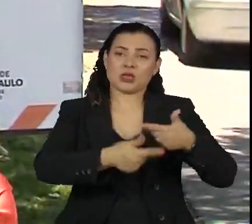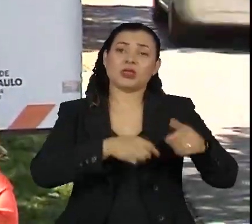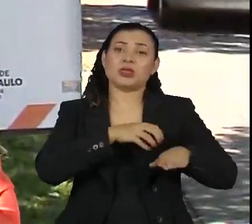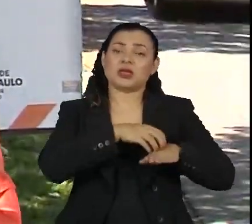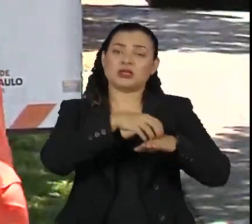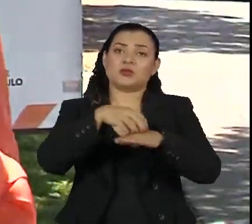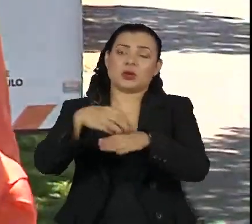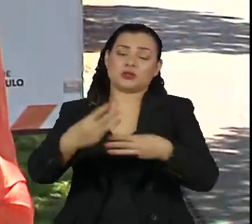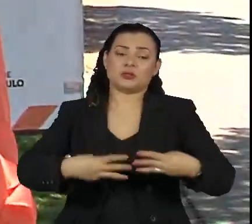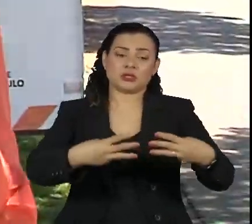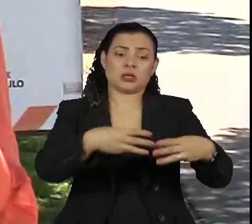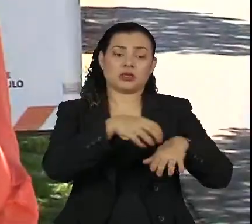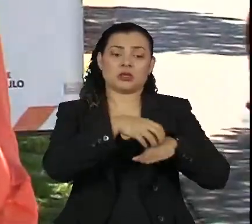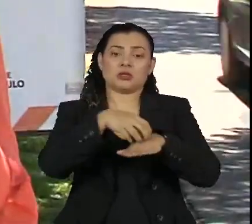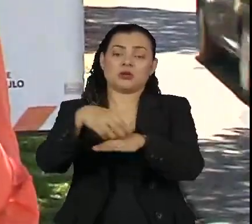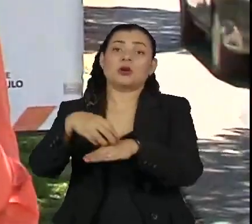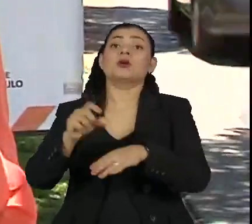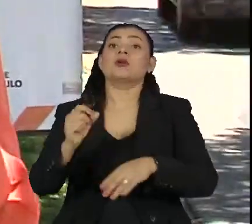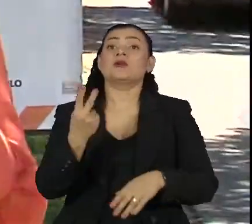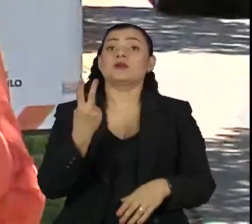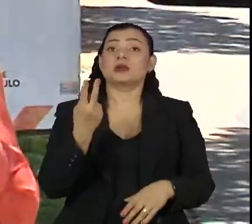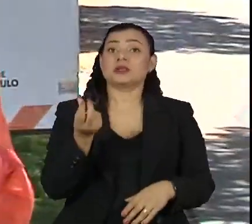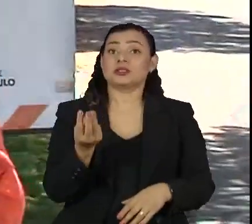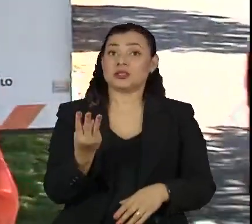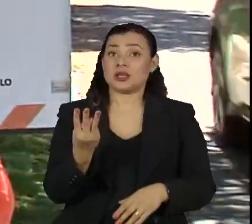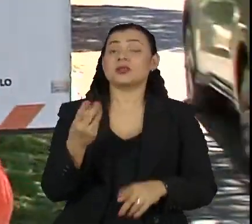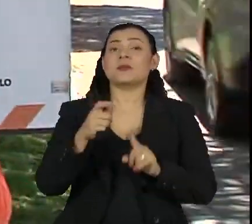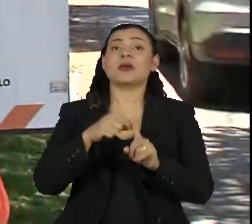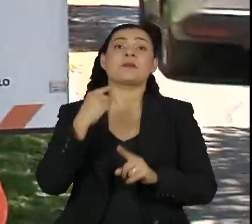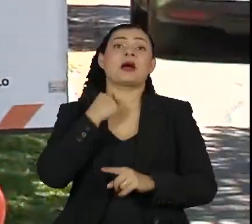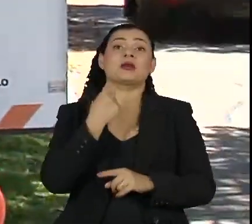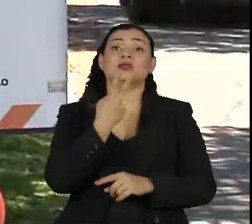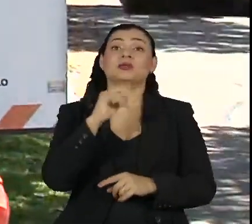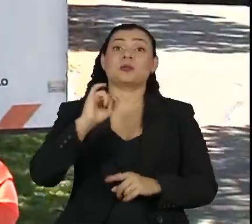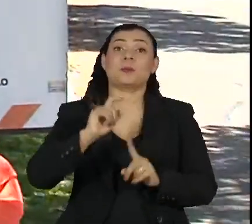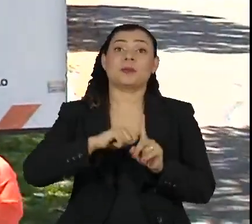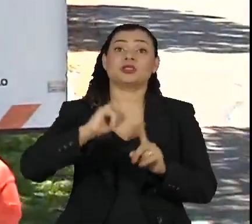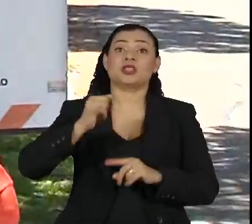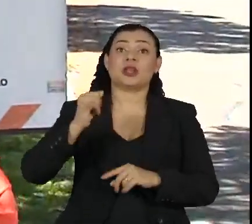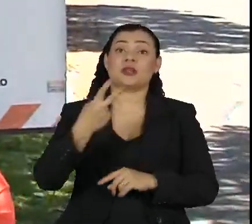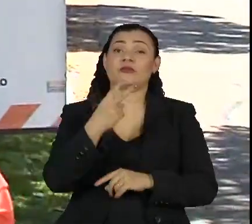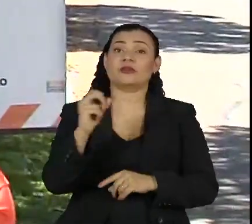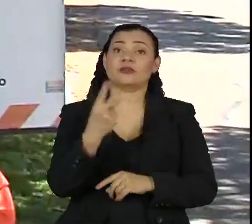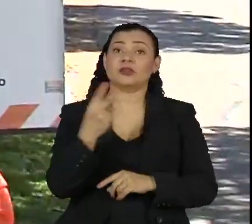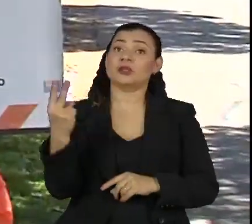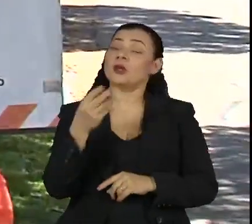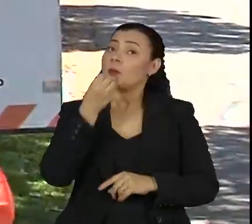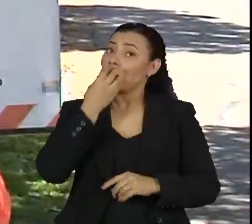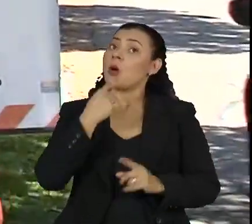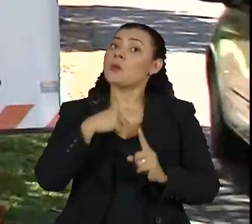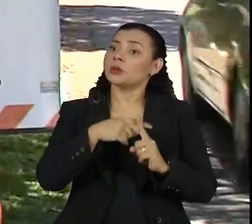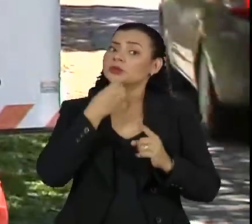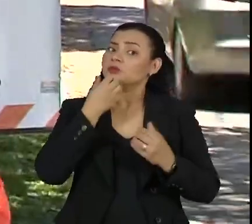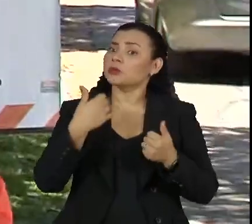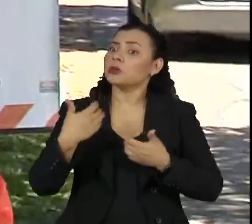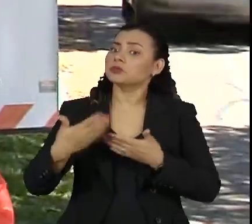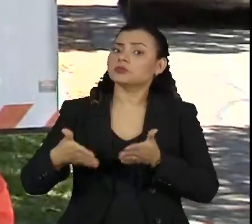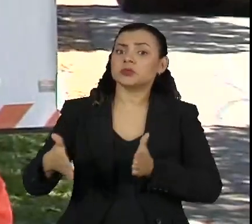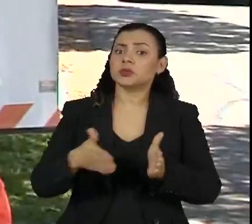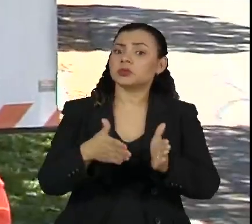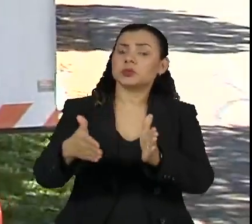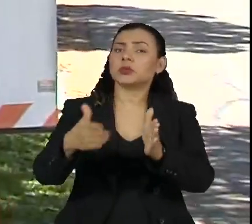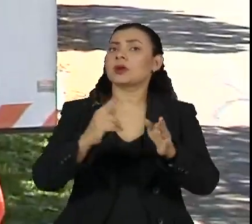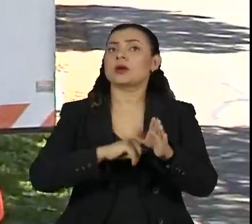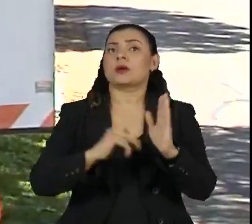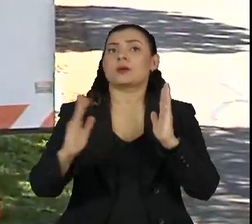recebeu a faixa azul foi a 23 de Maio em janeiro de 2022 o balanço foi positivo não foi registrado